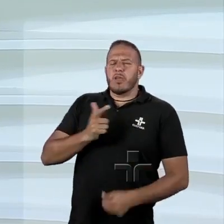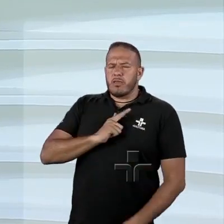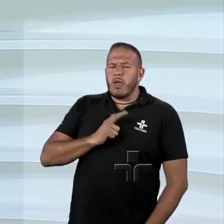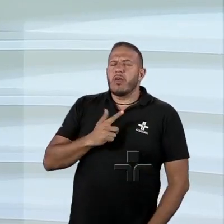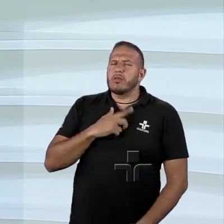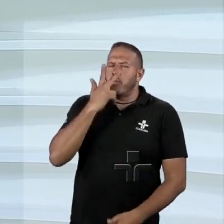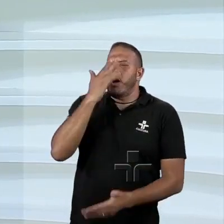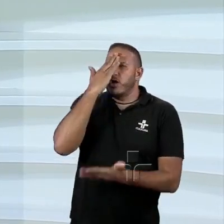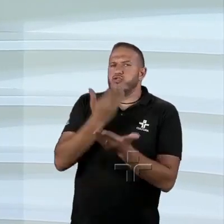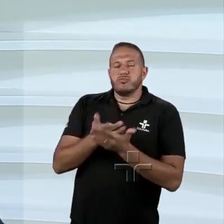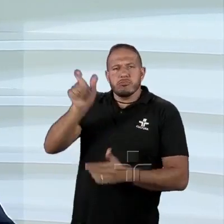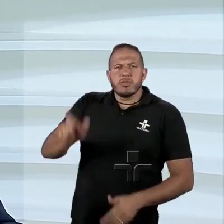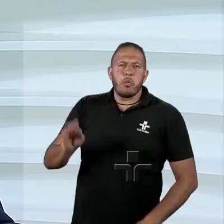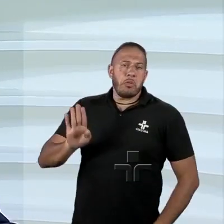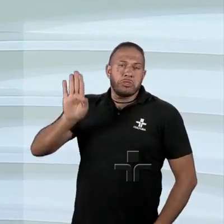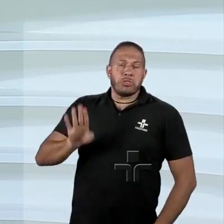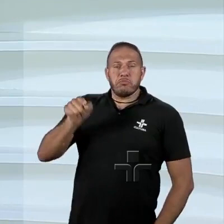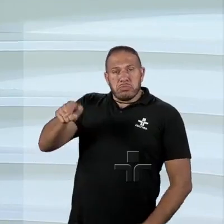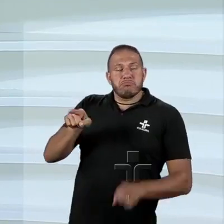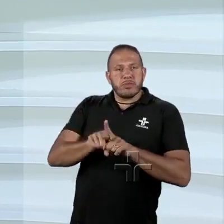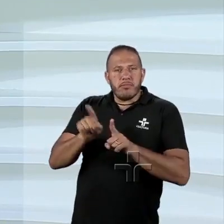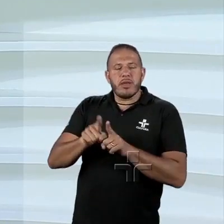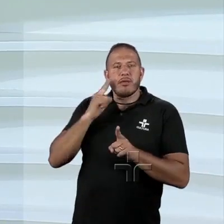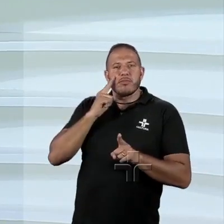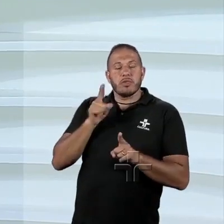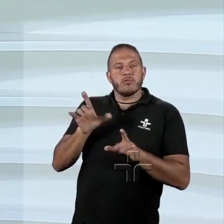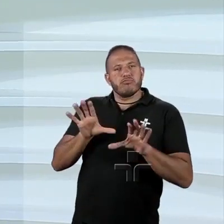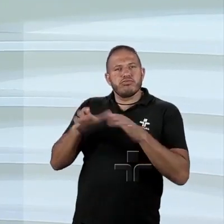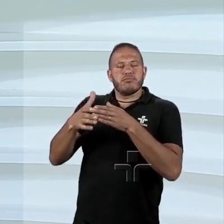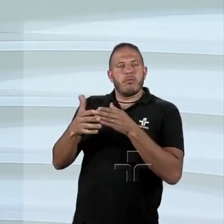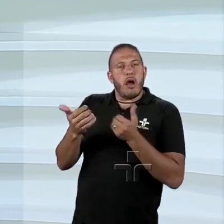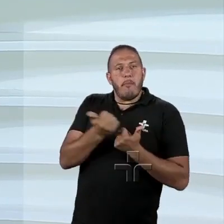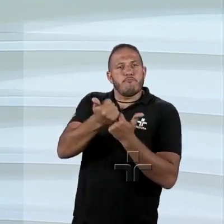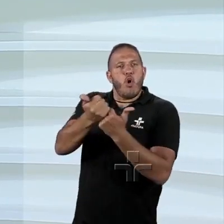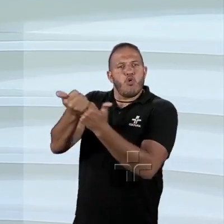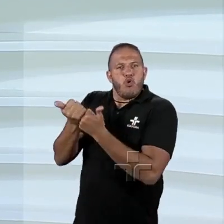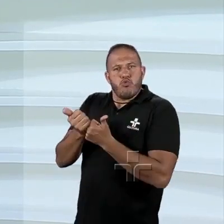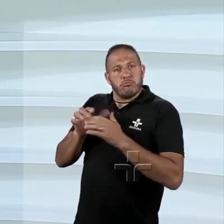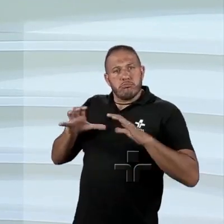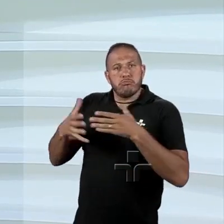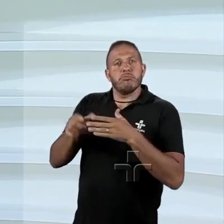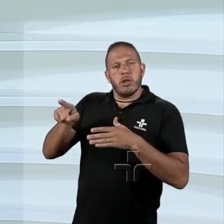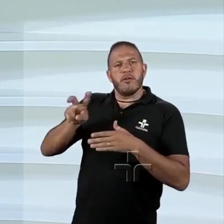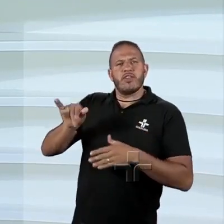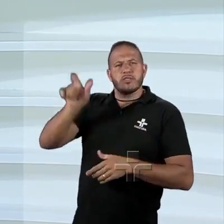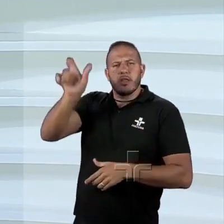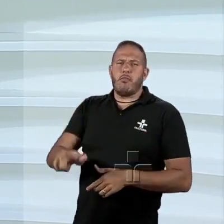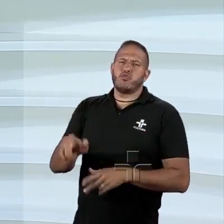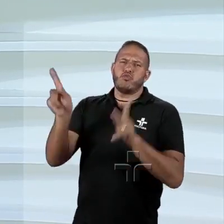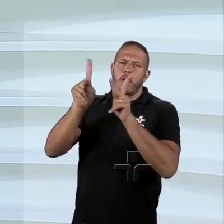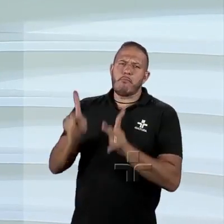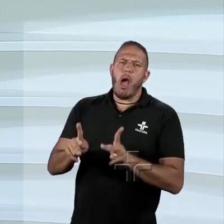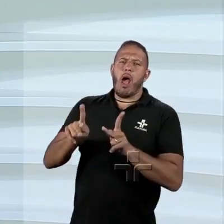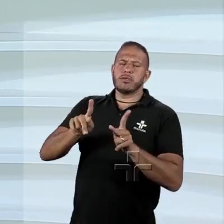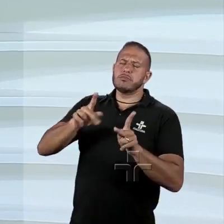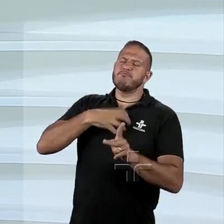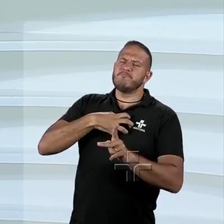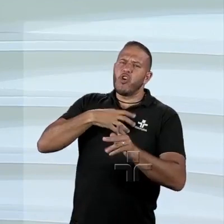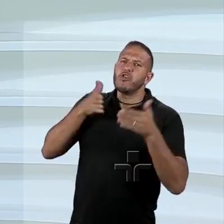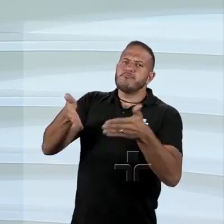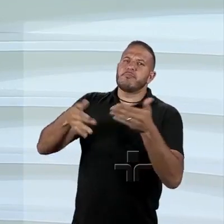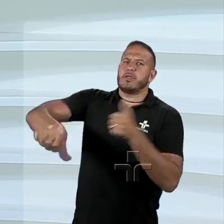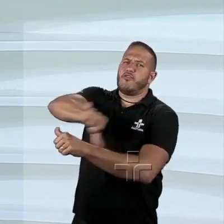tenho certeza que o candidato, até porque o arco de apoios que ele terá, fará dele um pacificador, um agente transformador, e